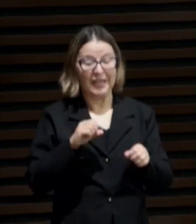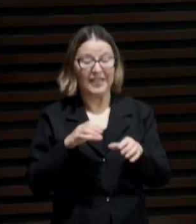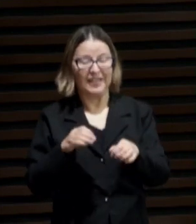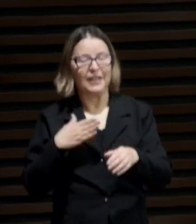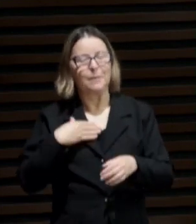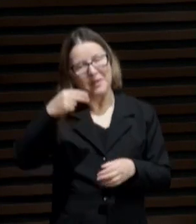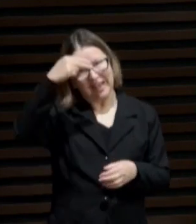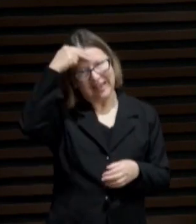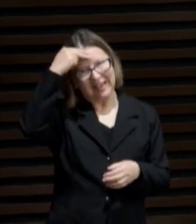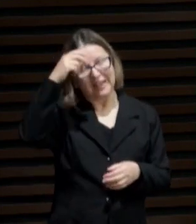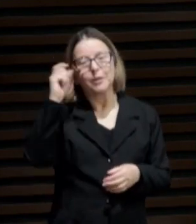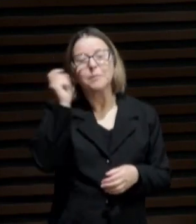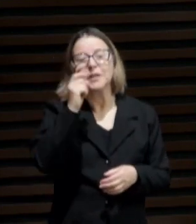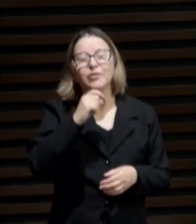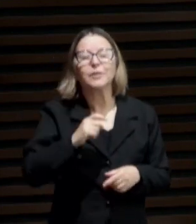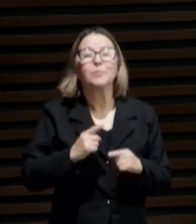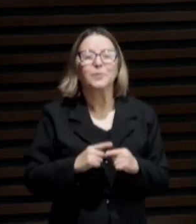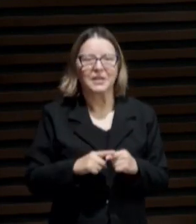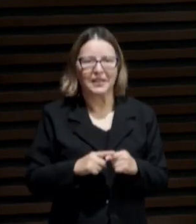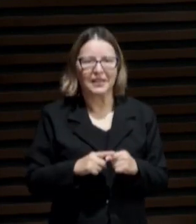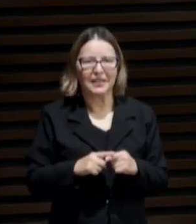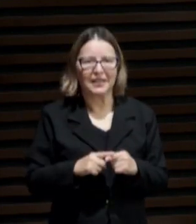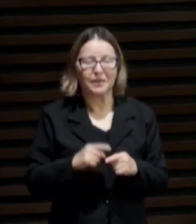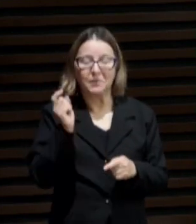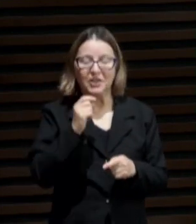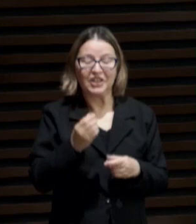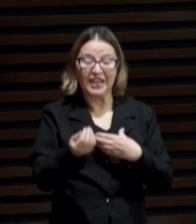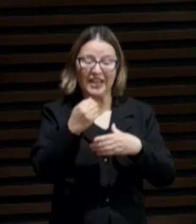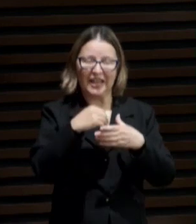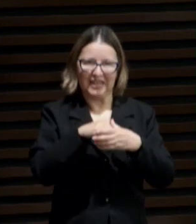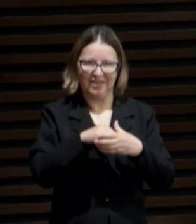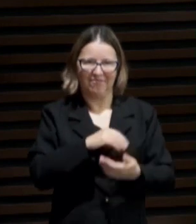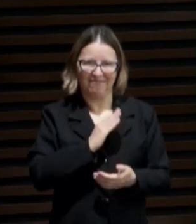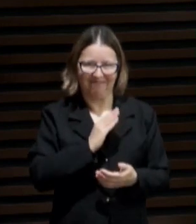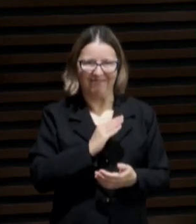Por quê? Porque a mentira está dentro dela. Ela já nasce.